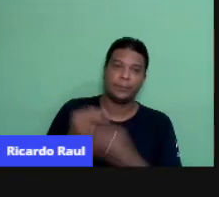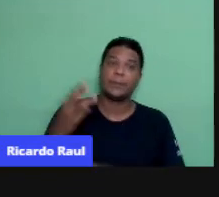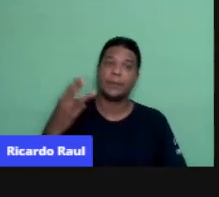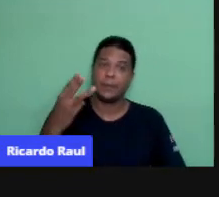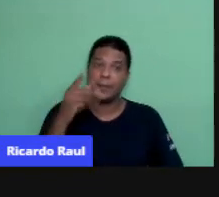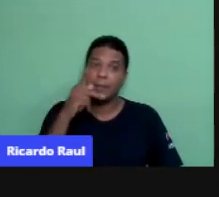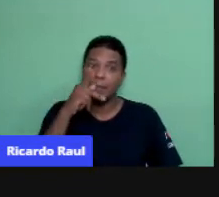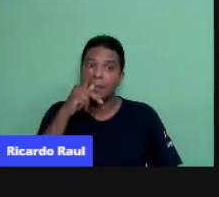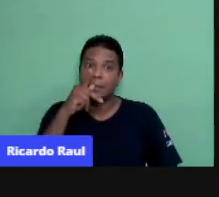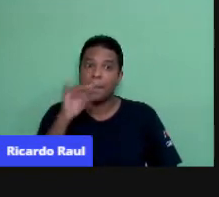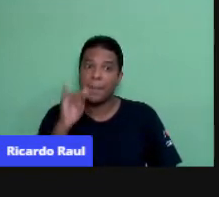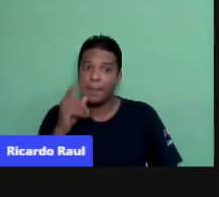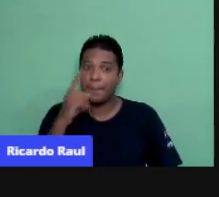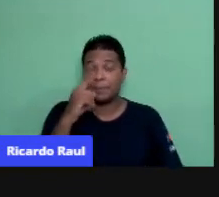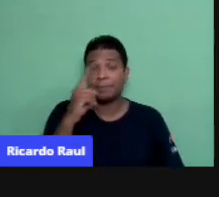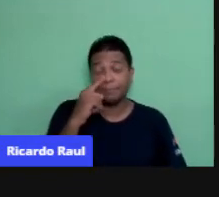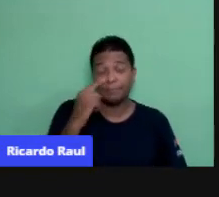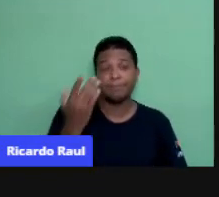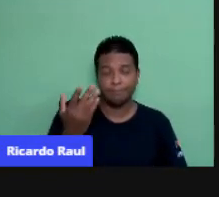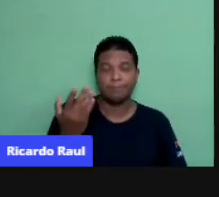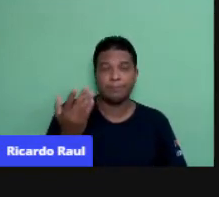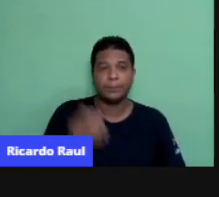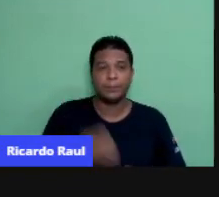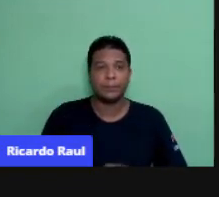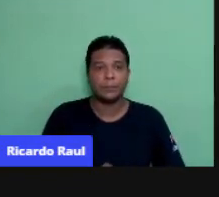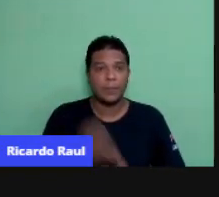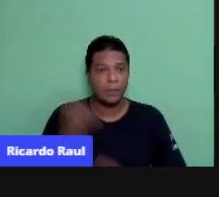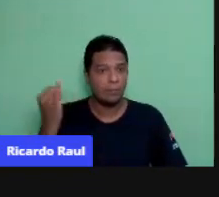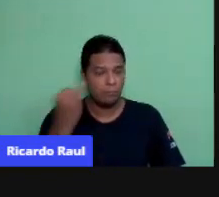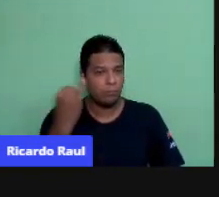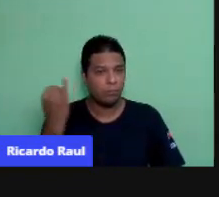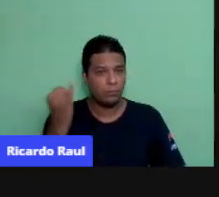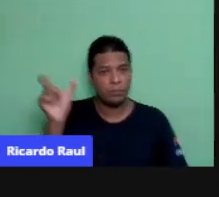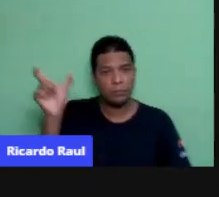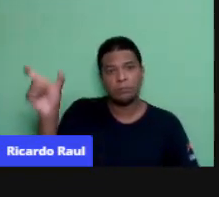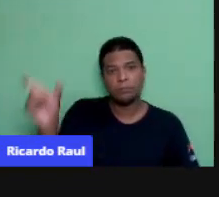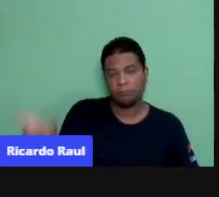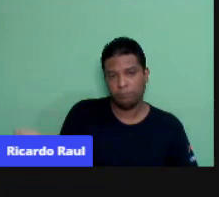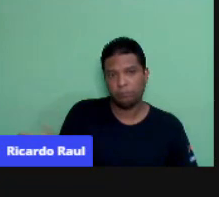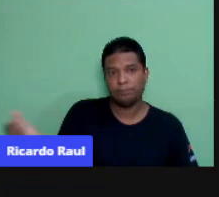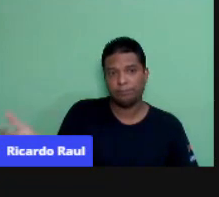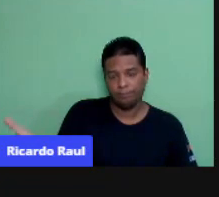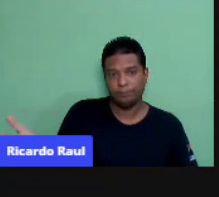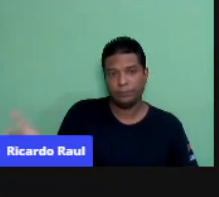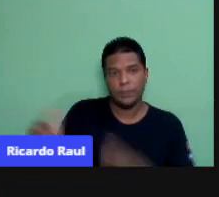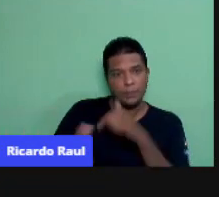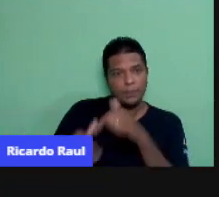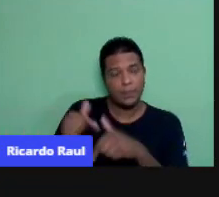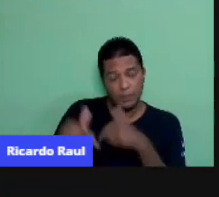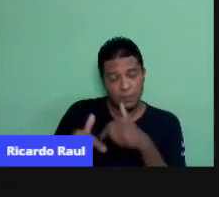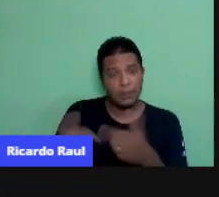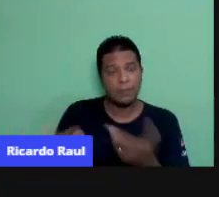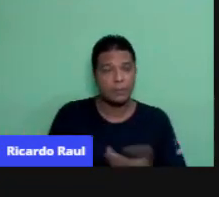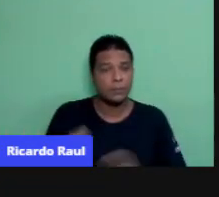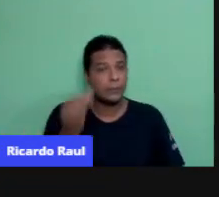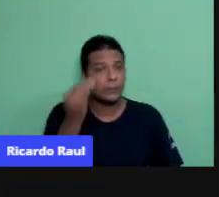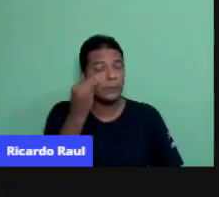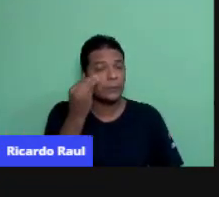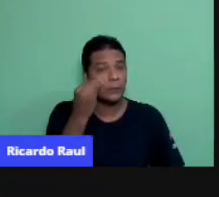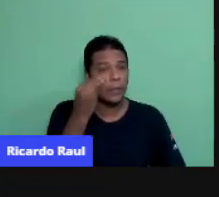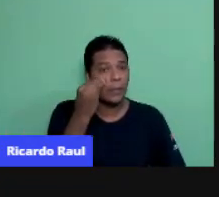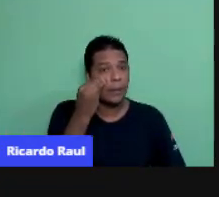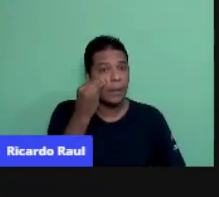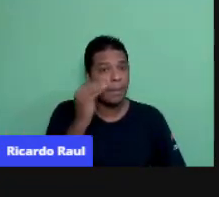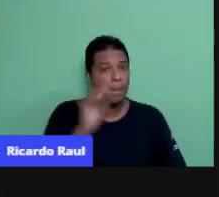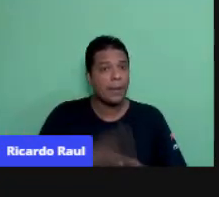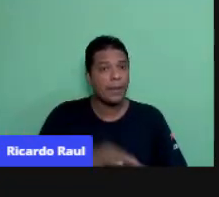dar importância para esses 3 pais. Vamos dar importância para quem dá importância para o nosso trabalho. E vamos tentar trazer mais